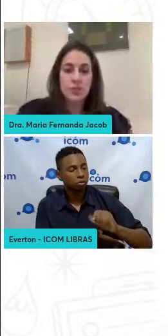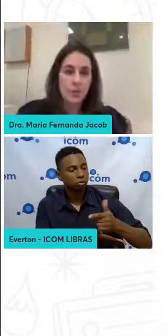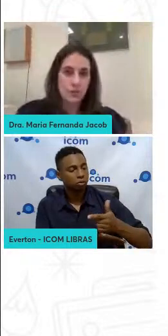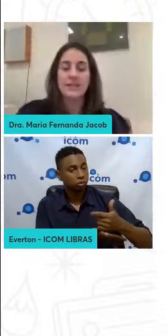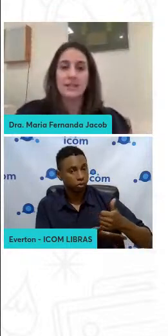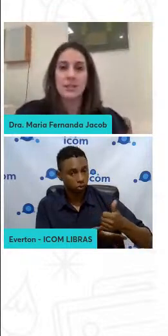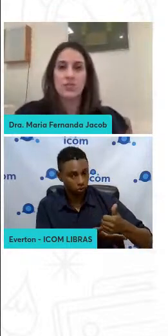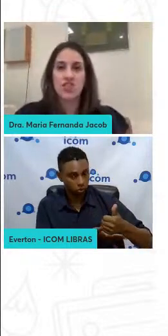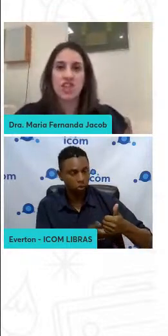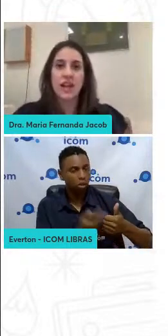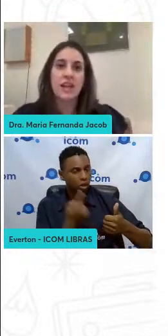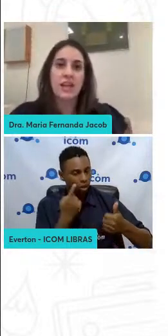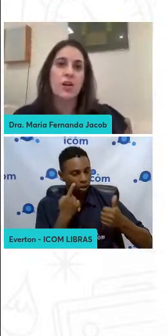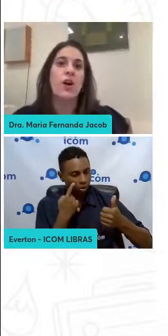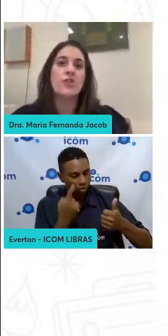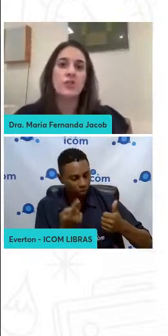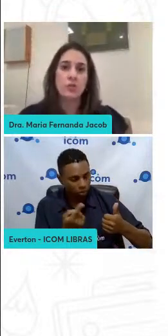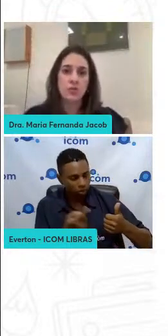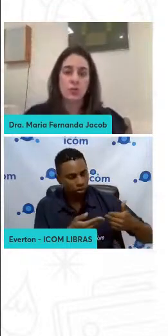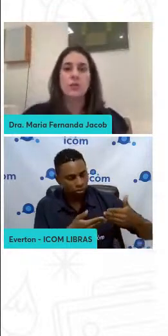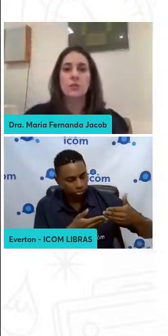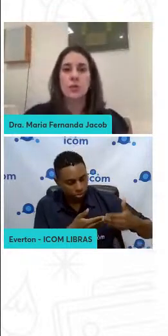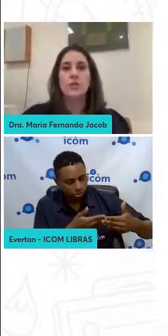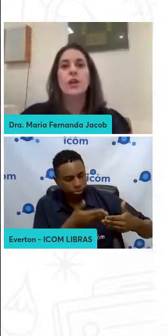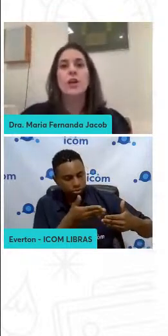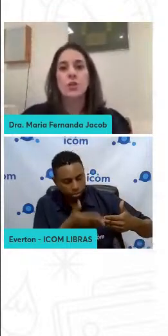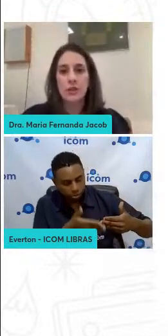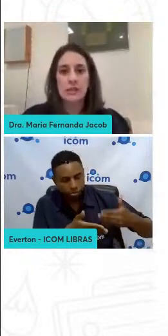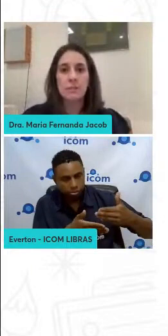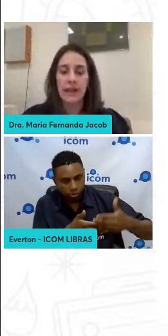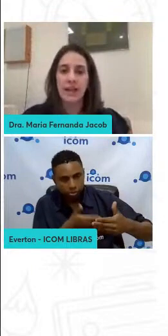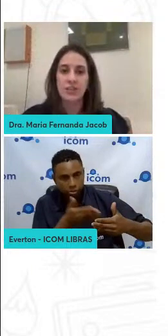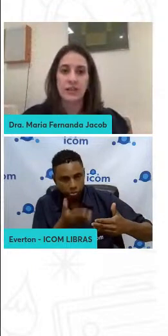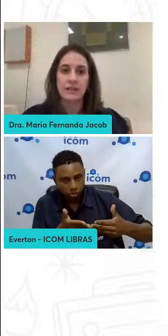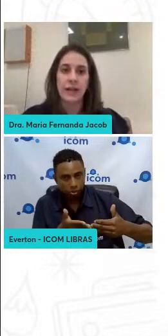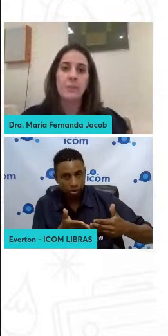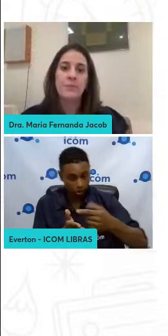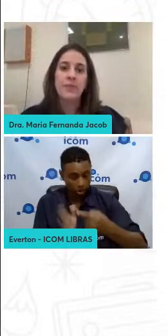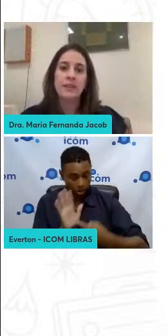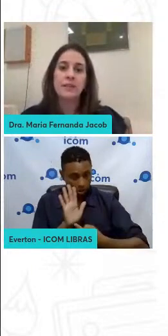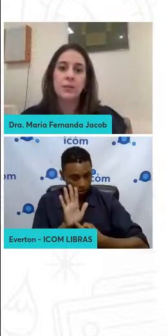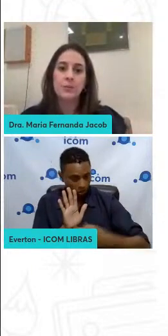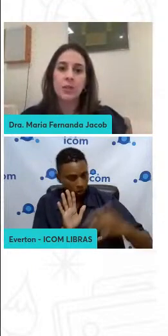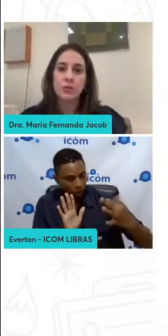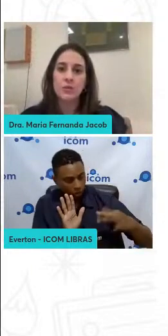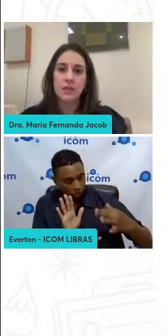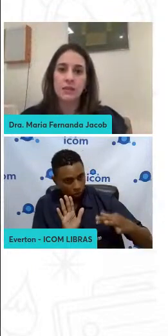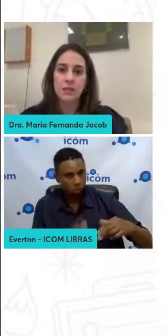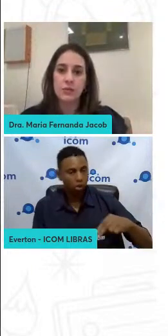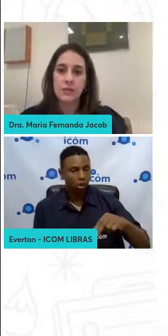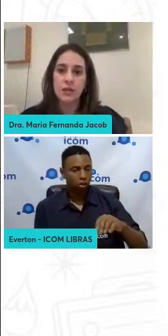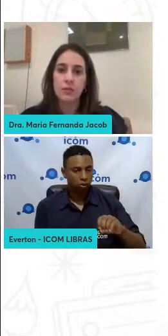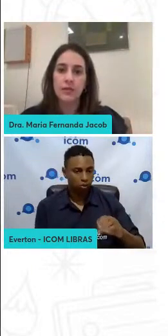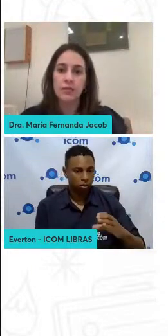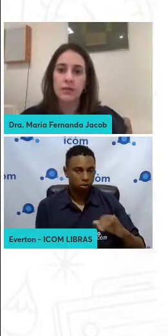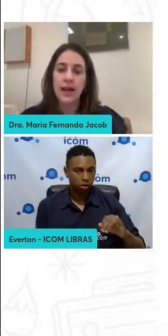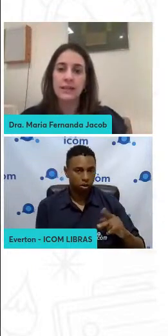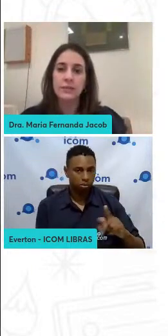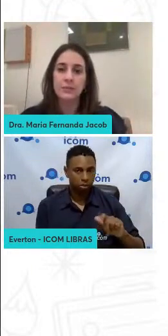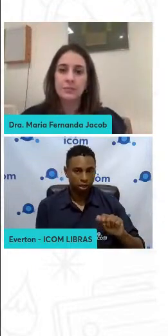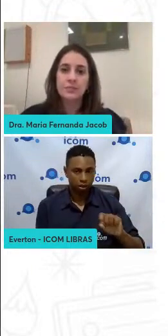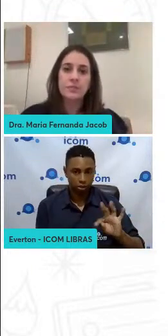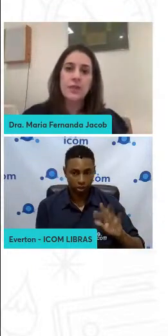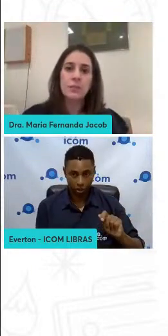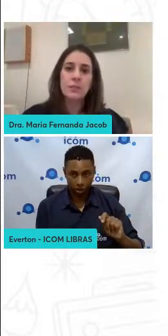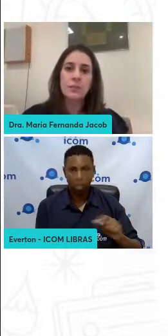passo a passo para trazer o diagnóstico de uma dor nociplástica, tá? Então, eu trouxe aqui a tradução aqui do